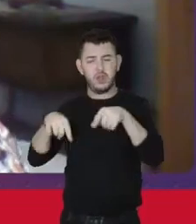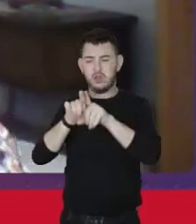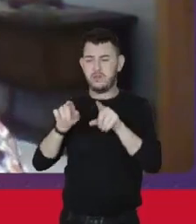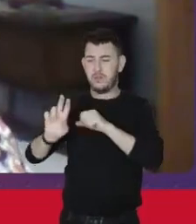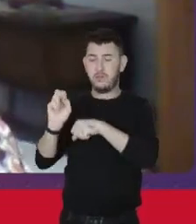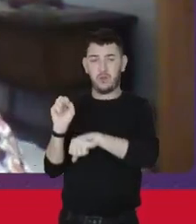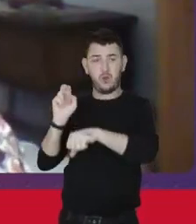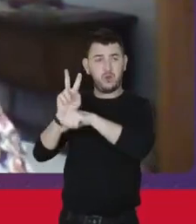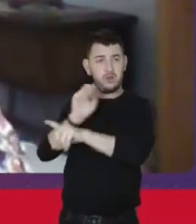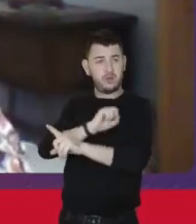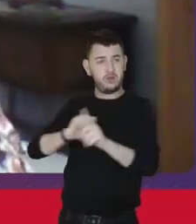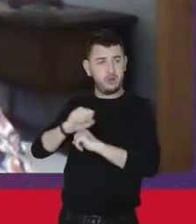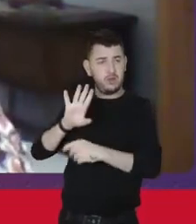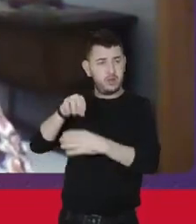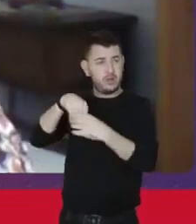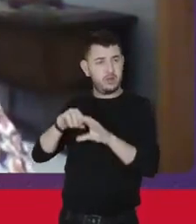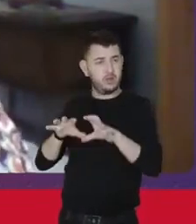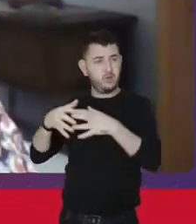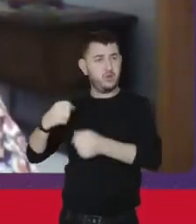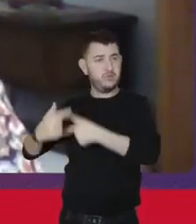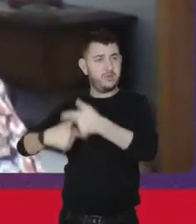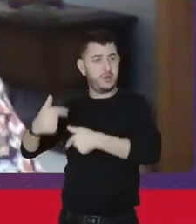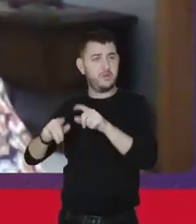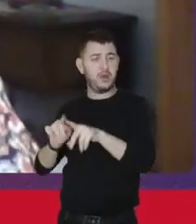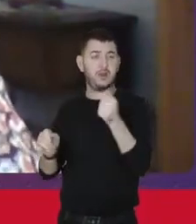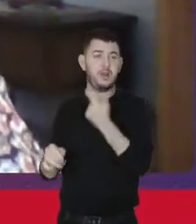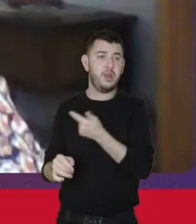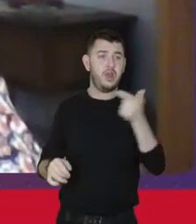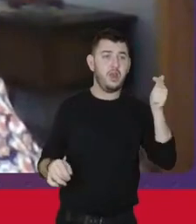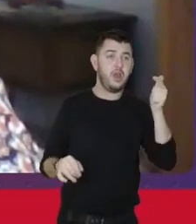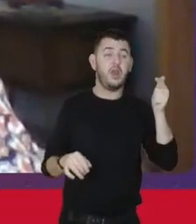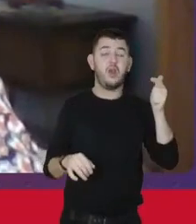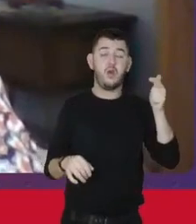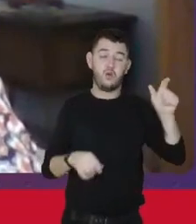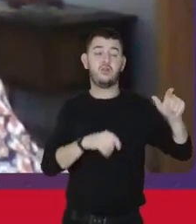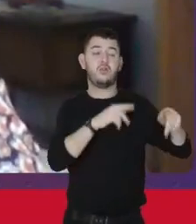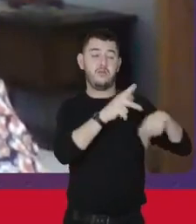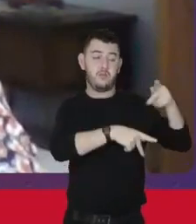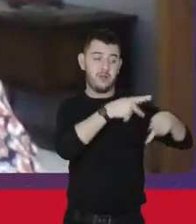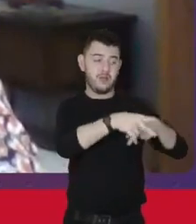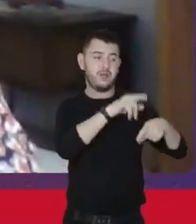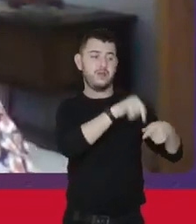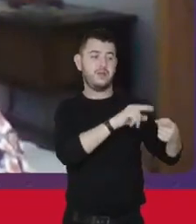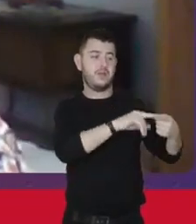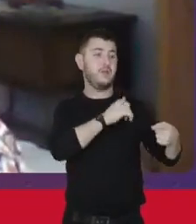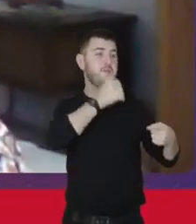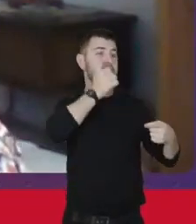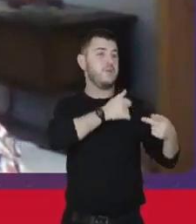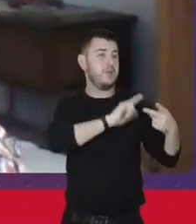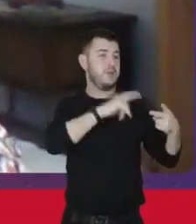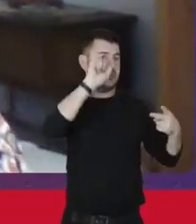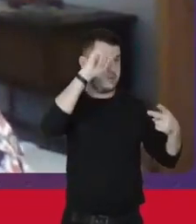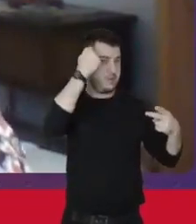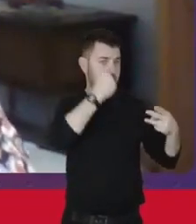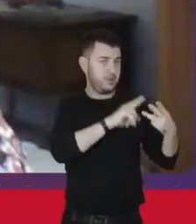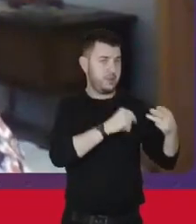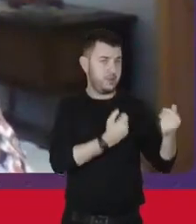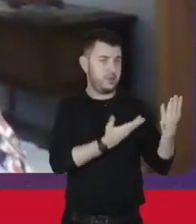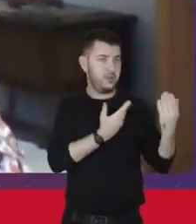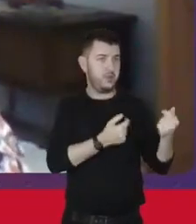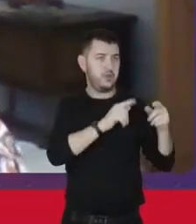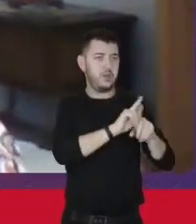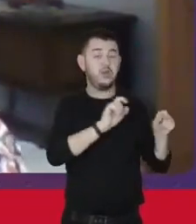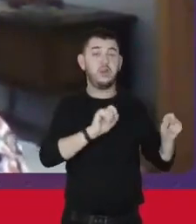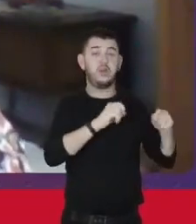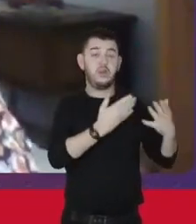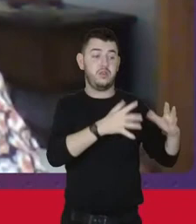maior parte da população, no caso, a maioria das mulheres e a população negra, homens